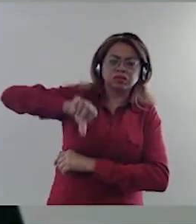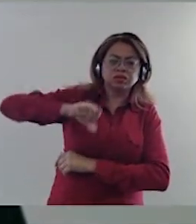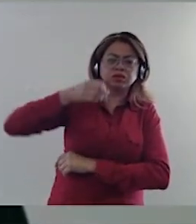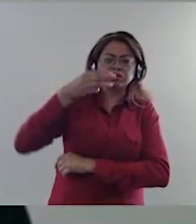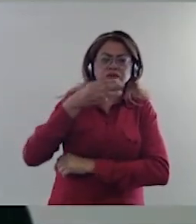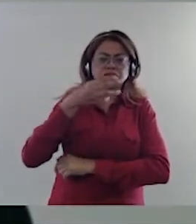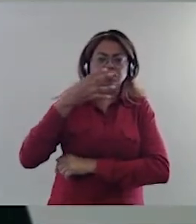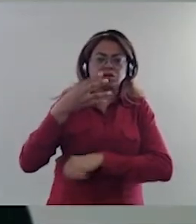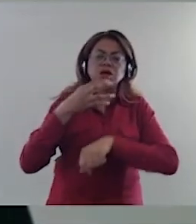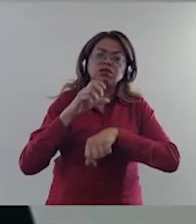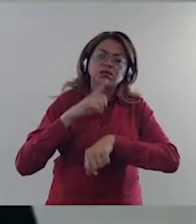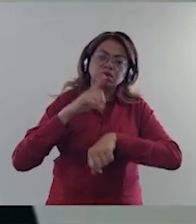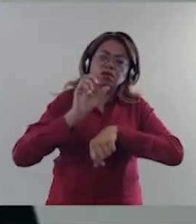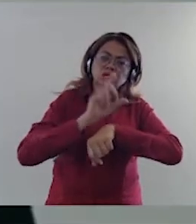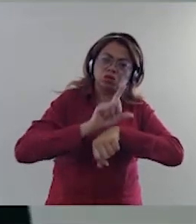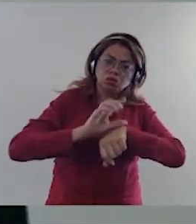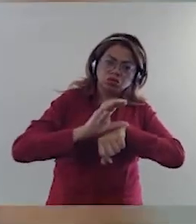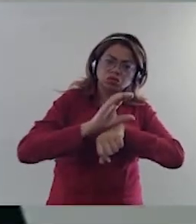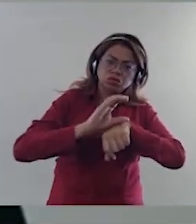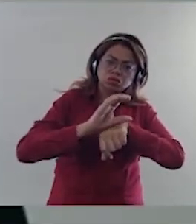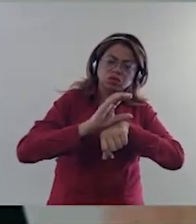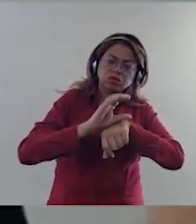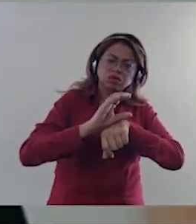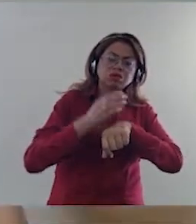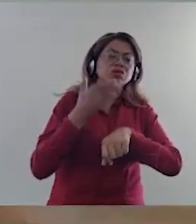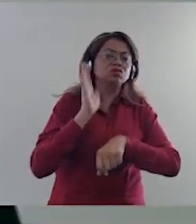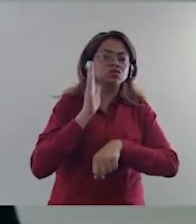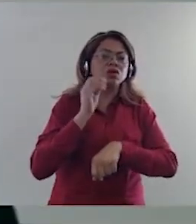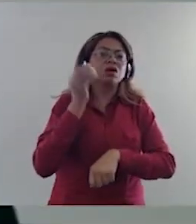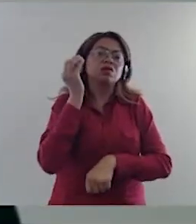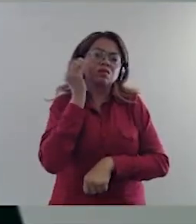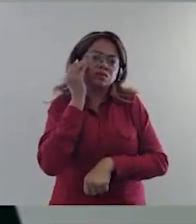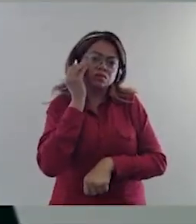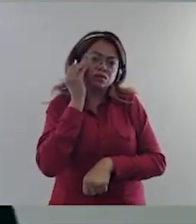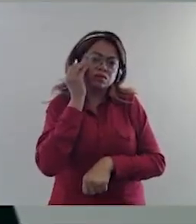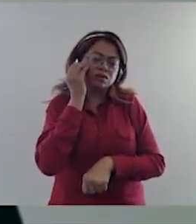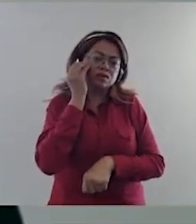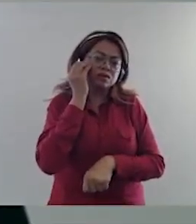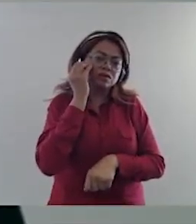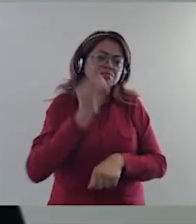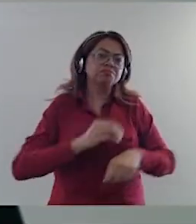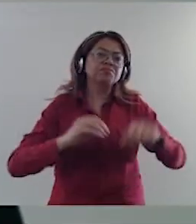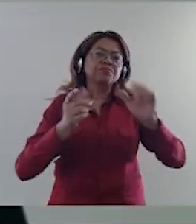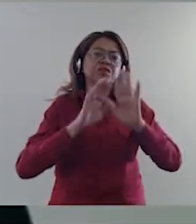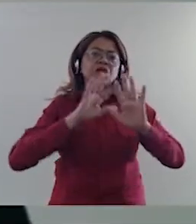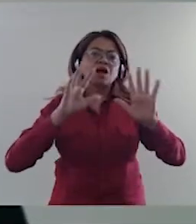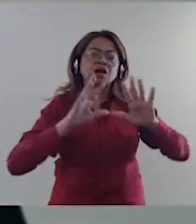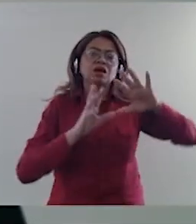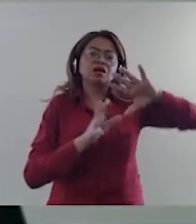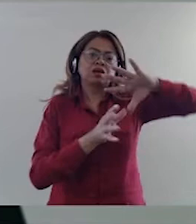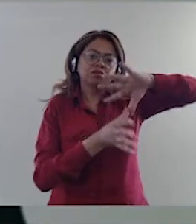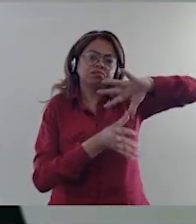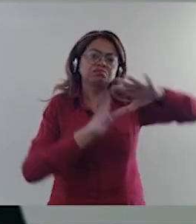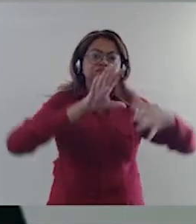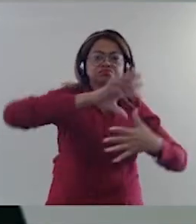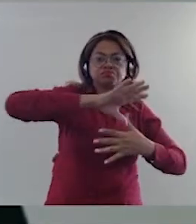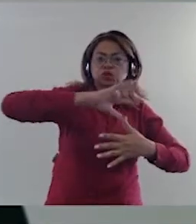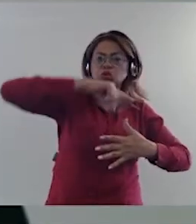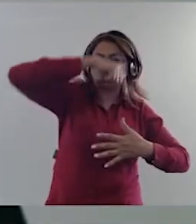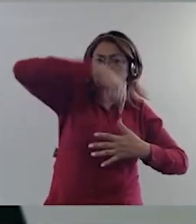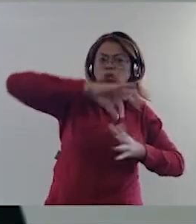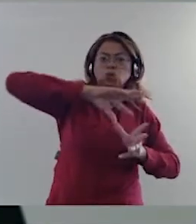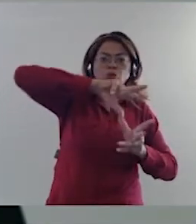1934, e isso foi experiência no mundo ocidental todo, depois da Primeira Guerra